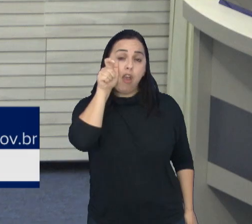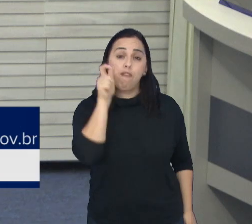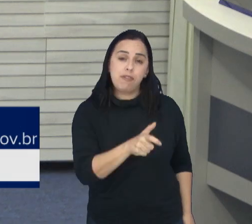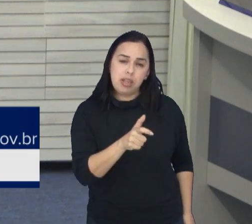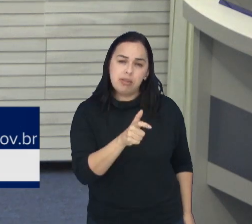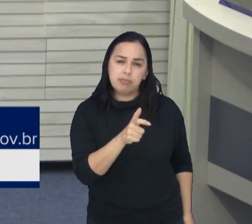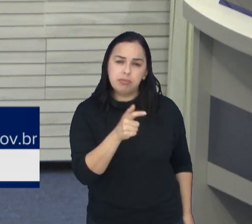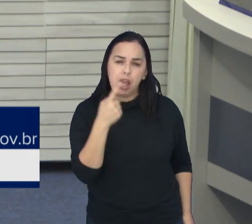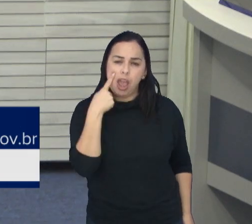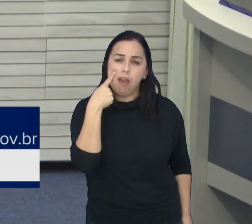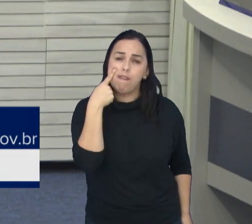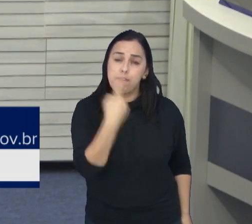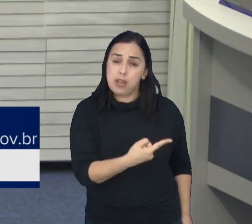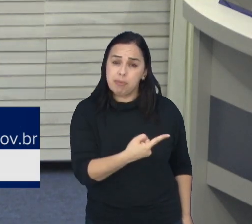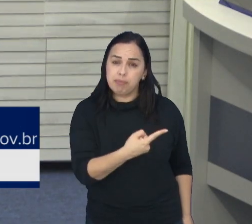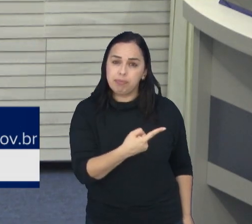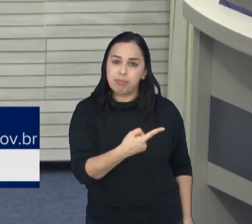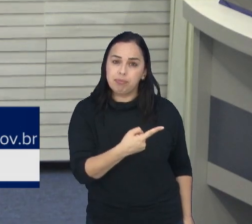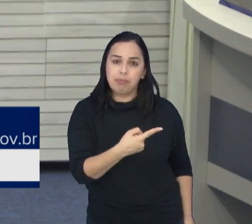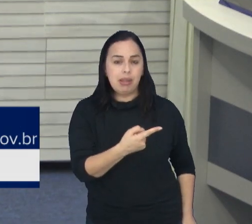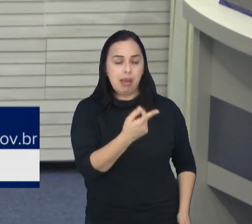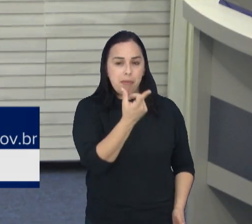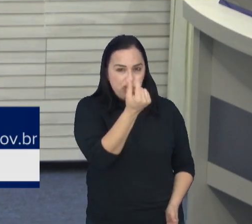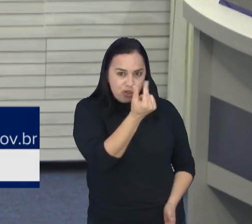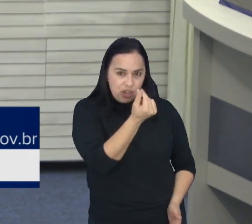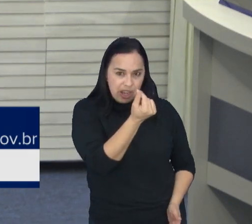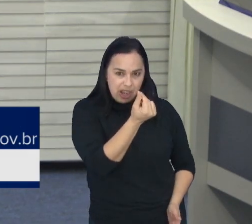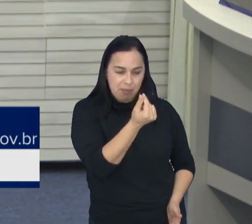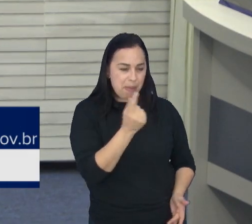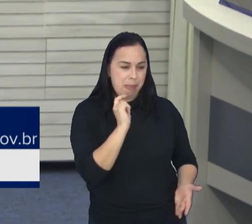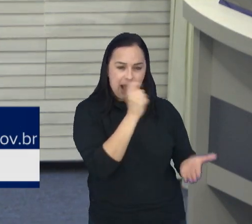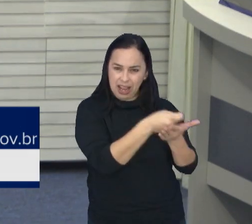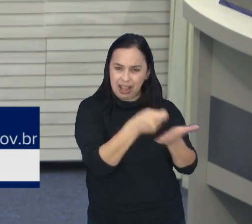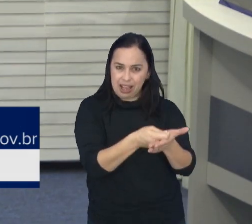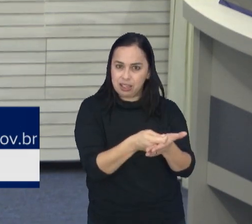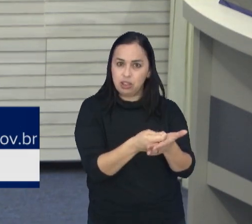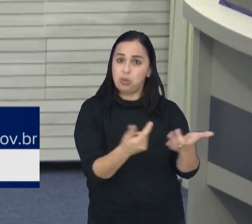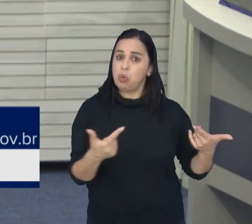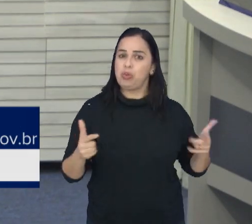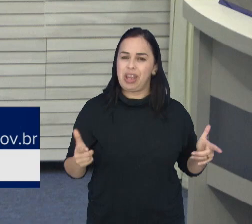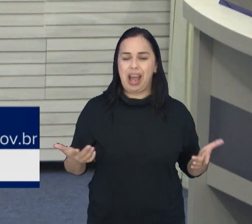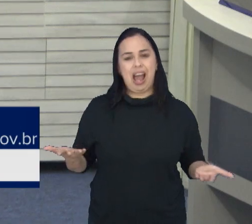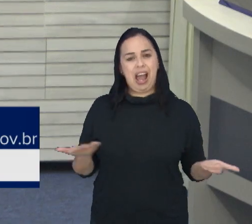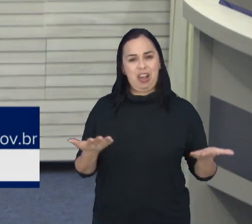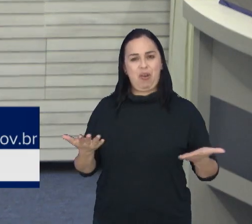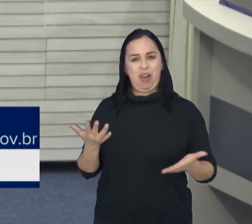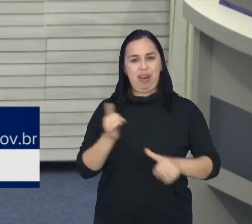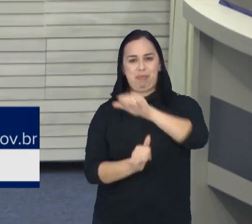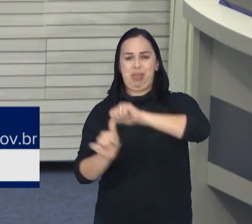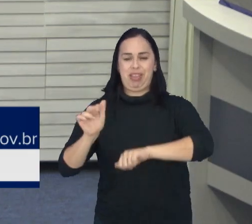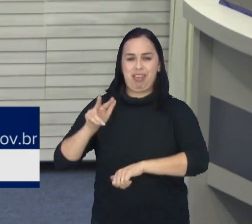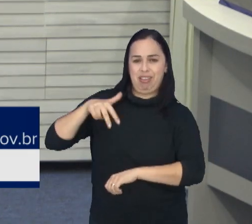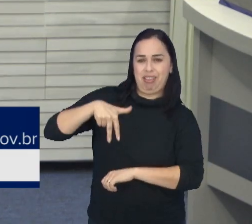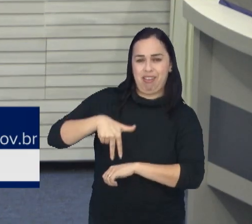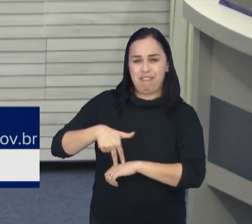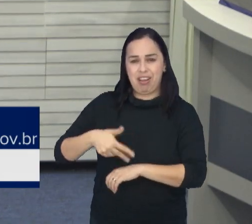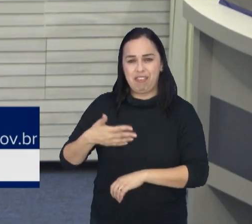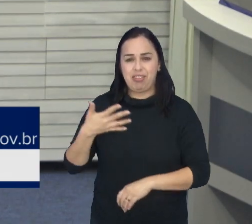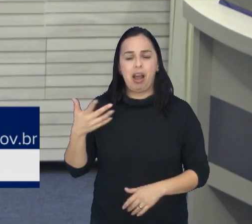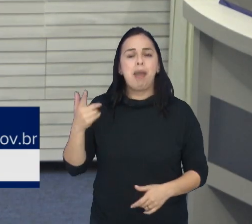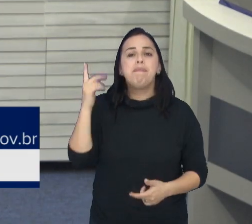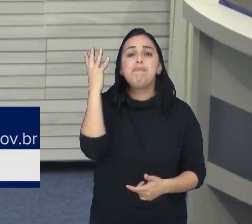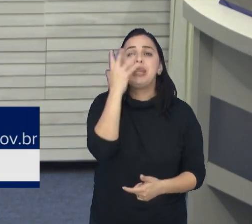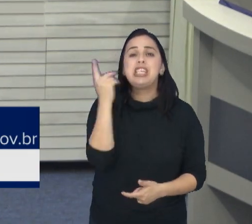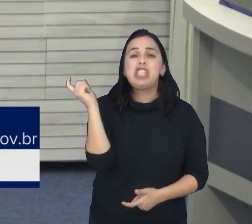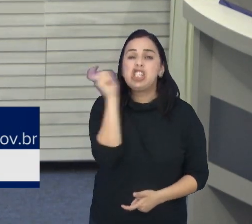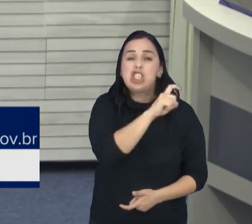Eu estava lá. Nem para pagar o salário atual tinha. Agora, vim aqui falar, é bonito. E outra coisa, falar mentira. Ó,